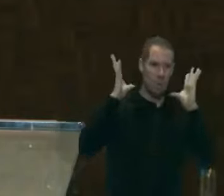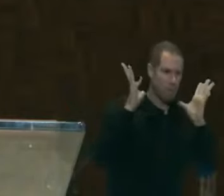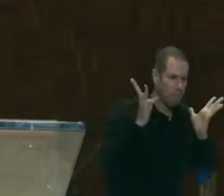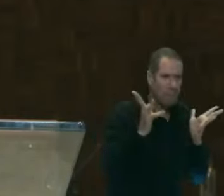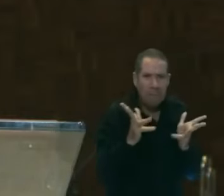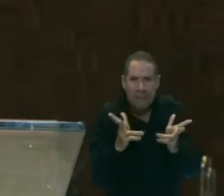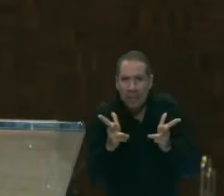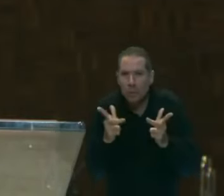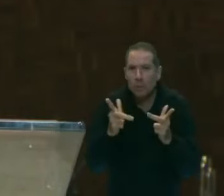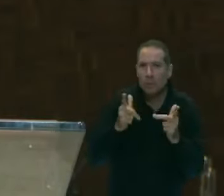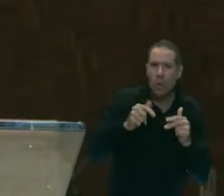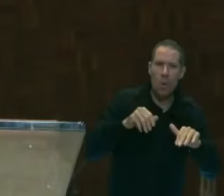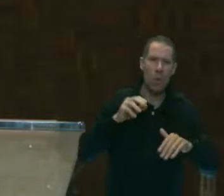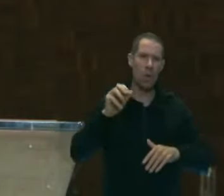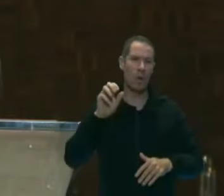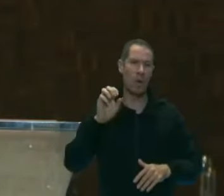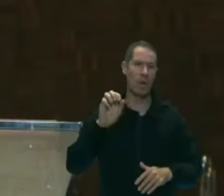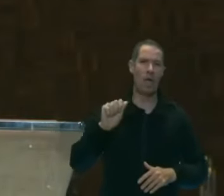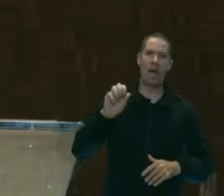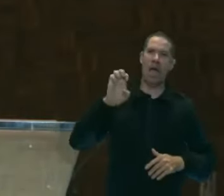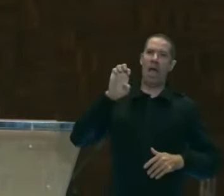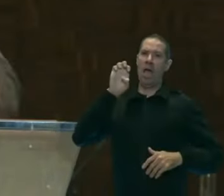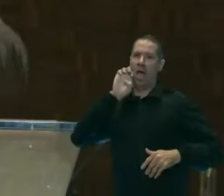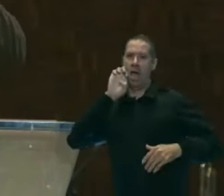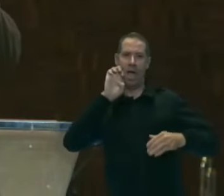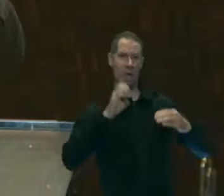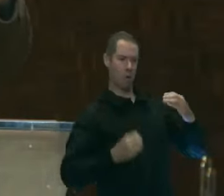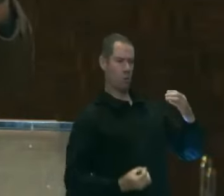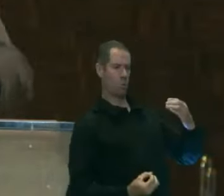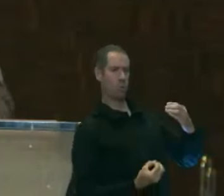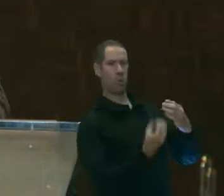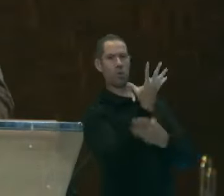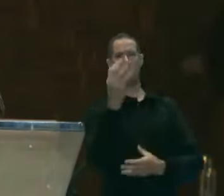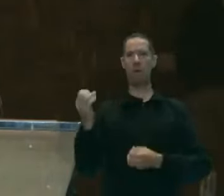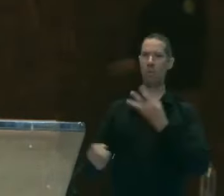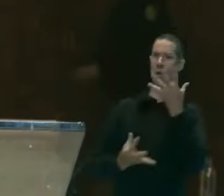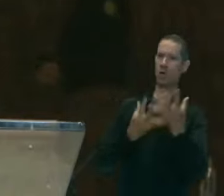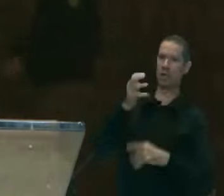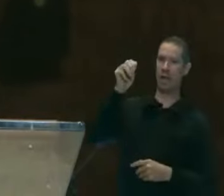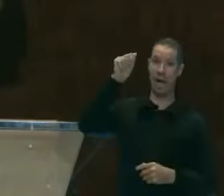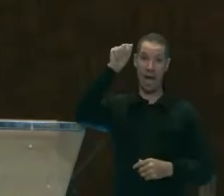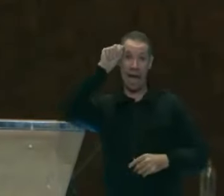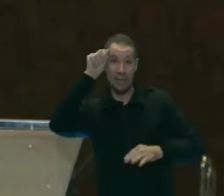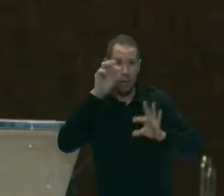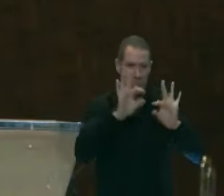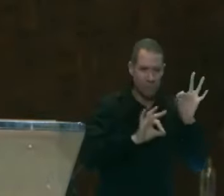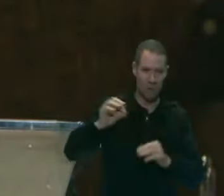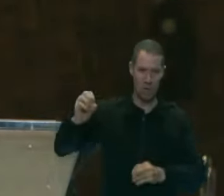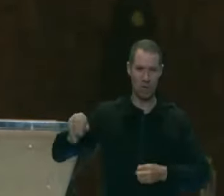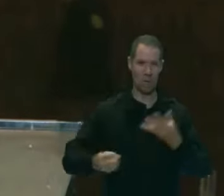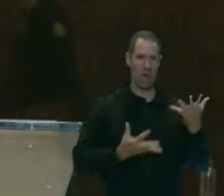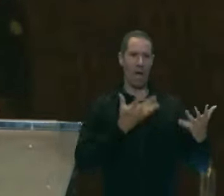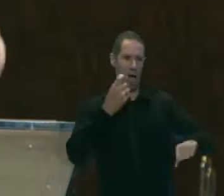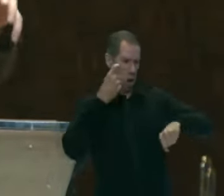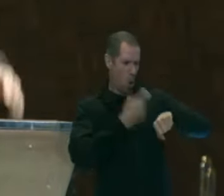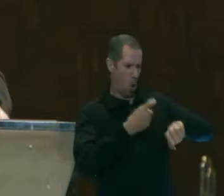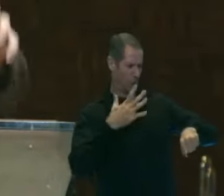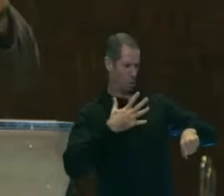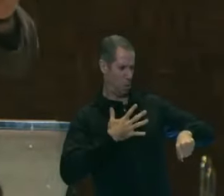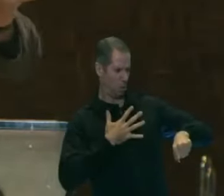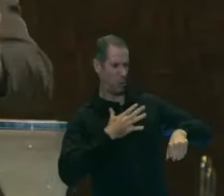bichos. Quando Eva surge, a primeira poesia na Bíblia foi Adão quem fez. Ossos dos meus